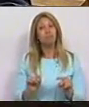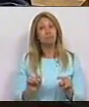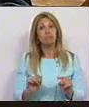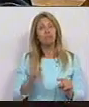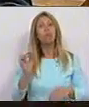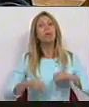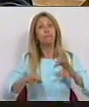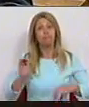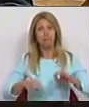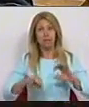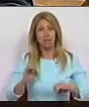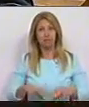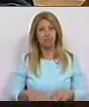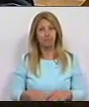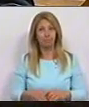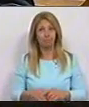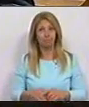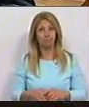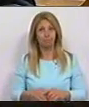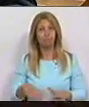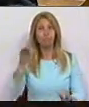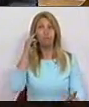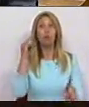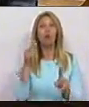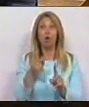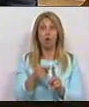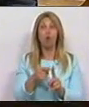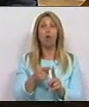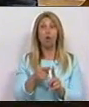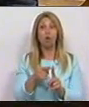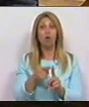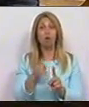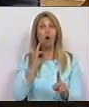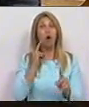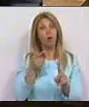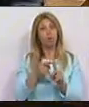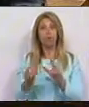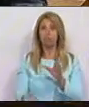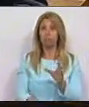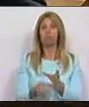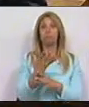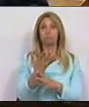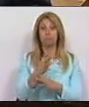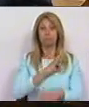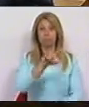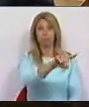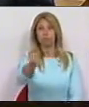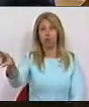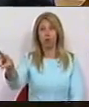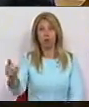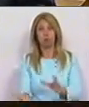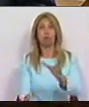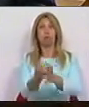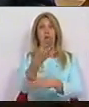se passa é que os objetivos que foram criados pelos senhores em 2011